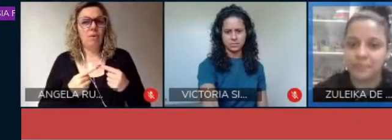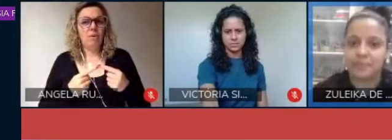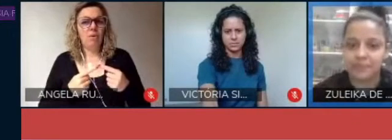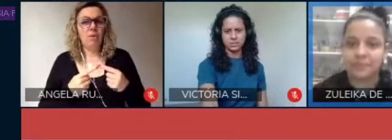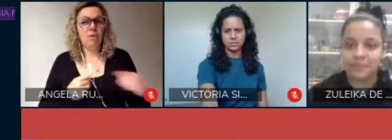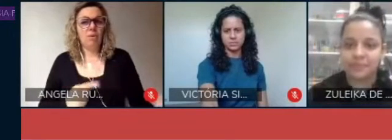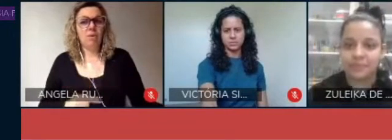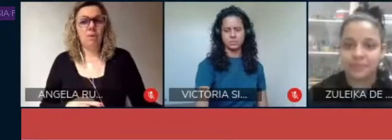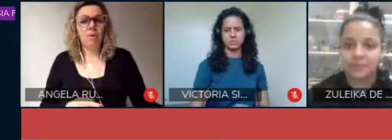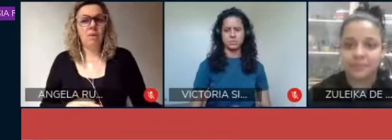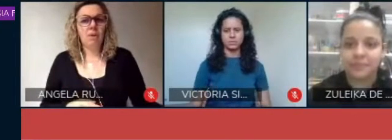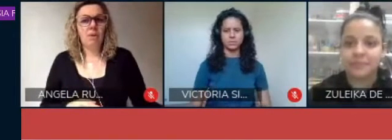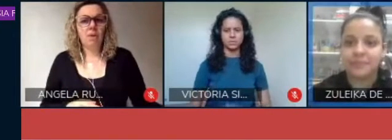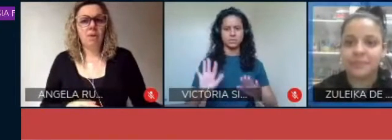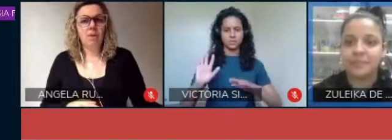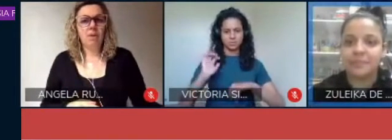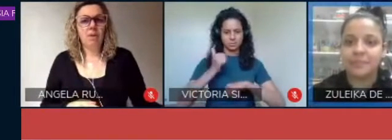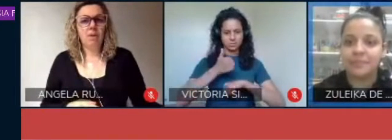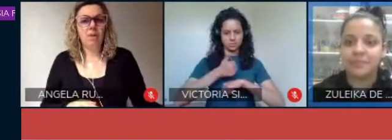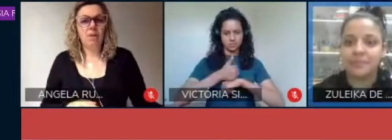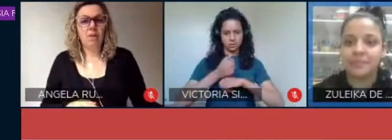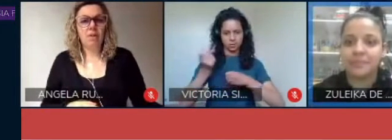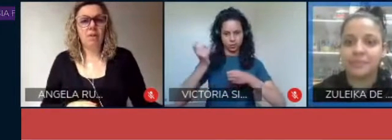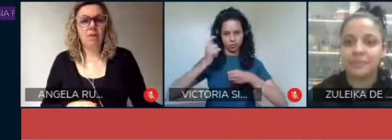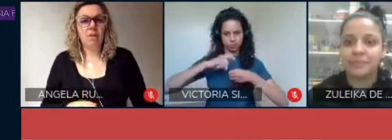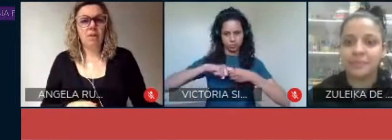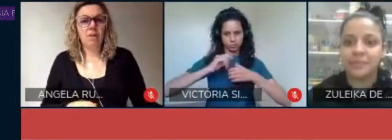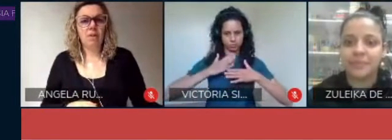bibliotecas. Vou colocar aqui no chat.